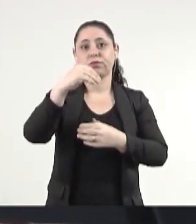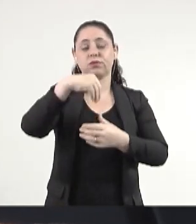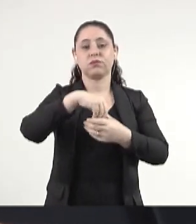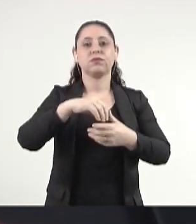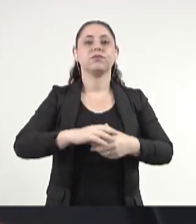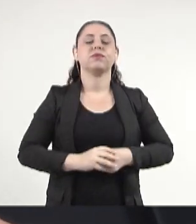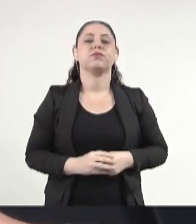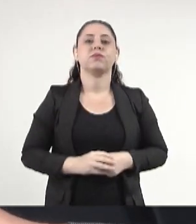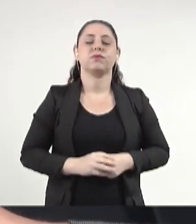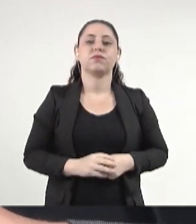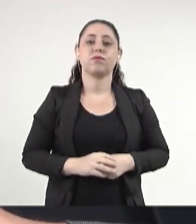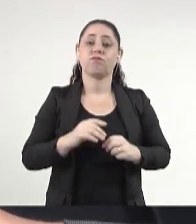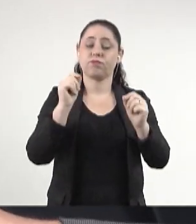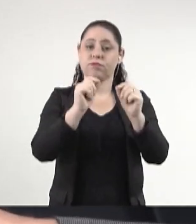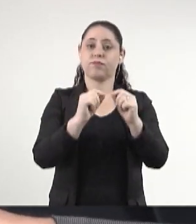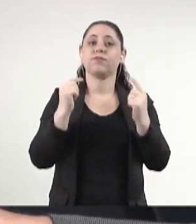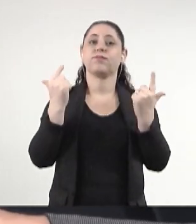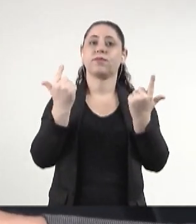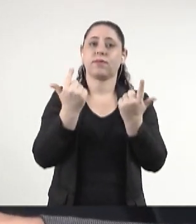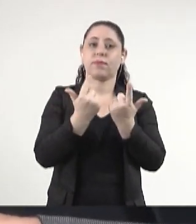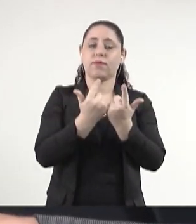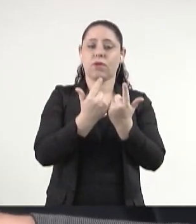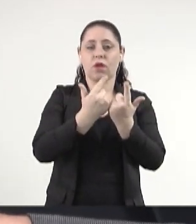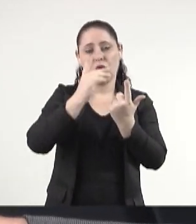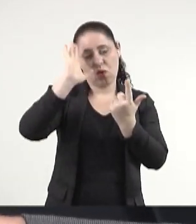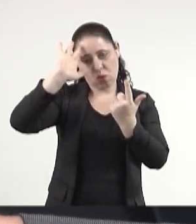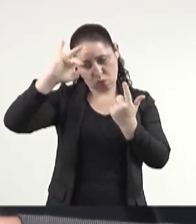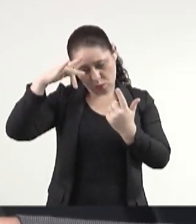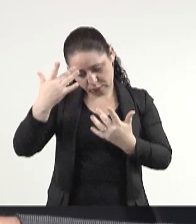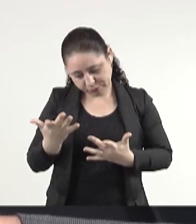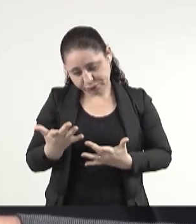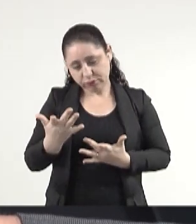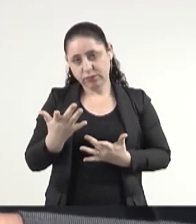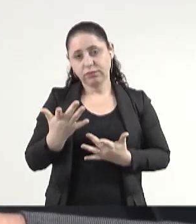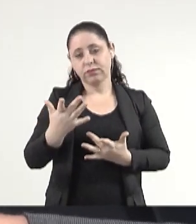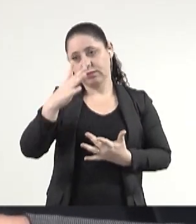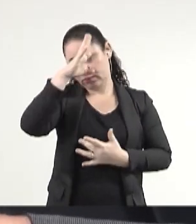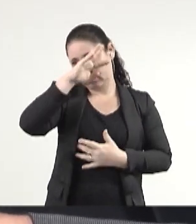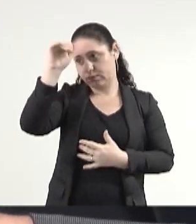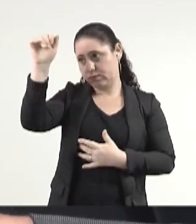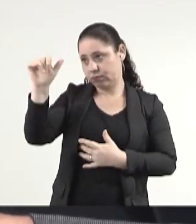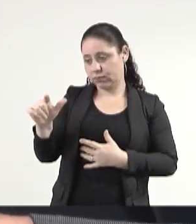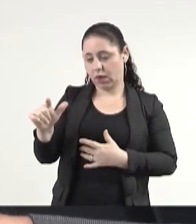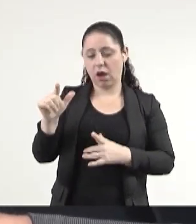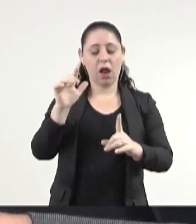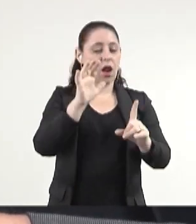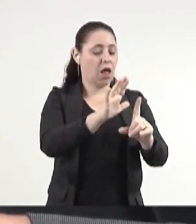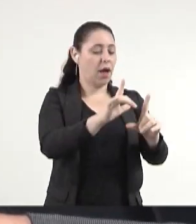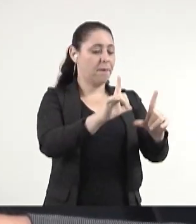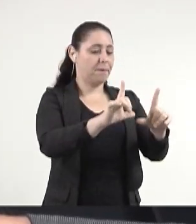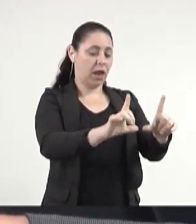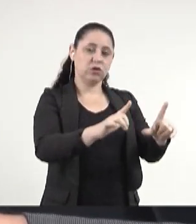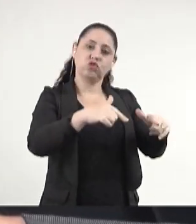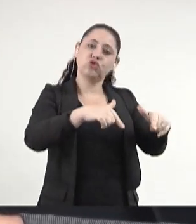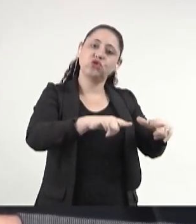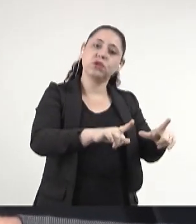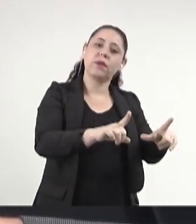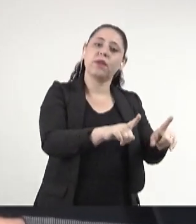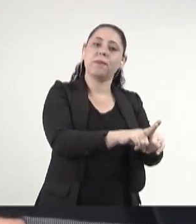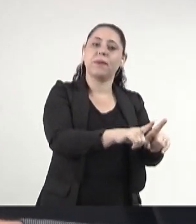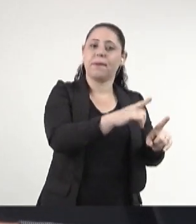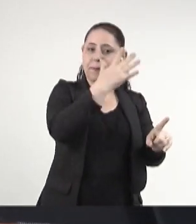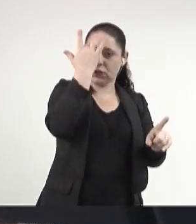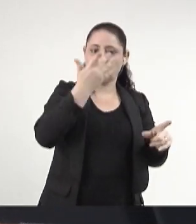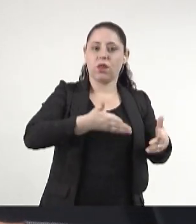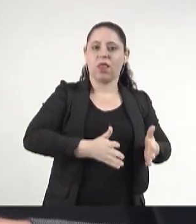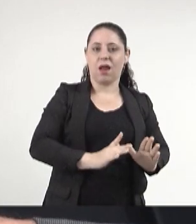atividade humana. Então, a Assembleia homenageia com o título de cidadão e com a comenda do mérito legislativo aqueles que